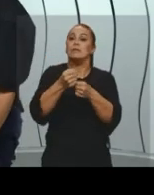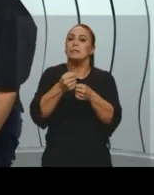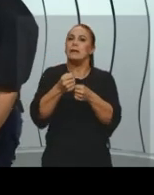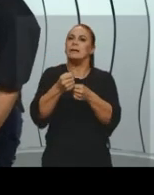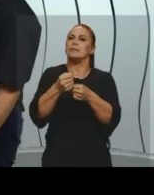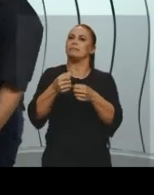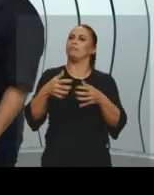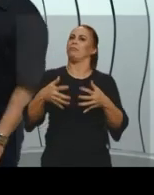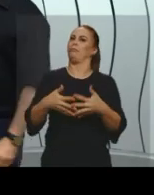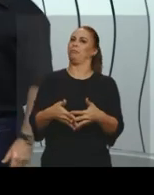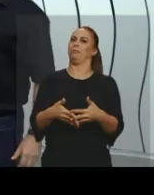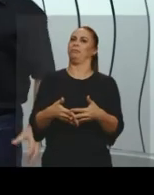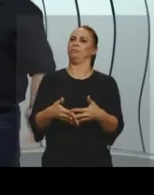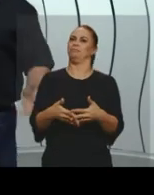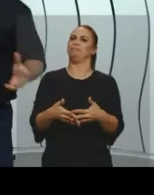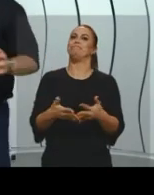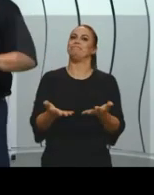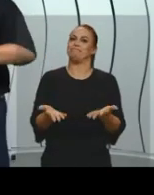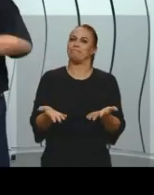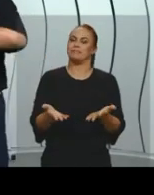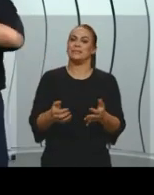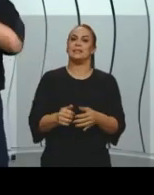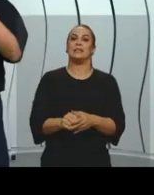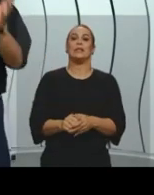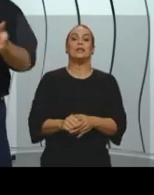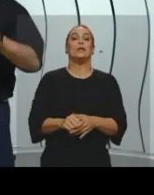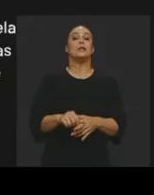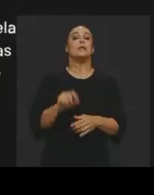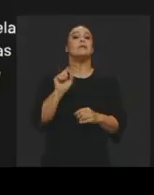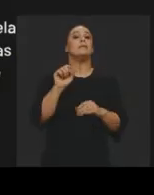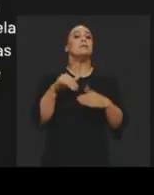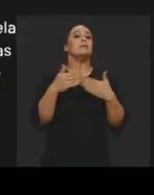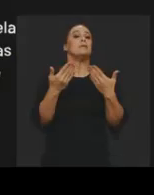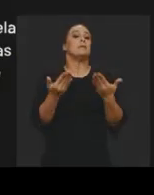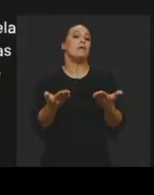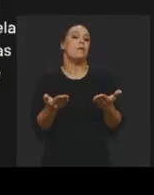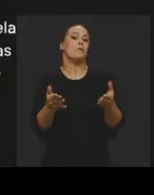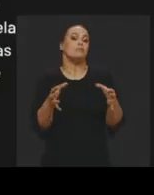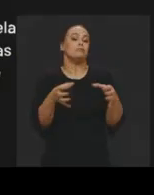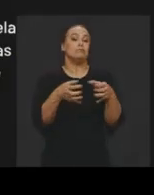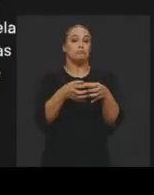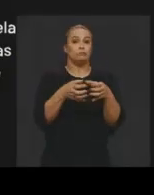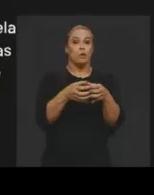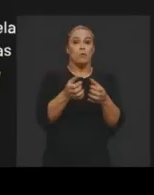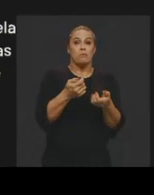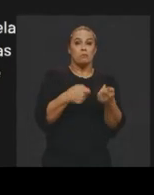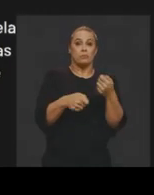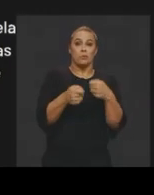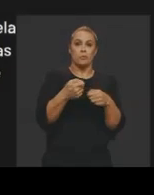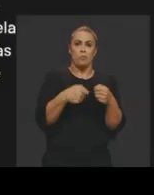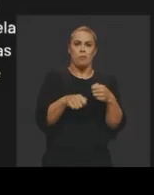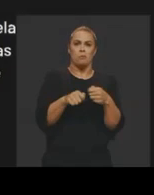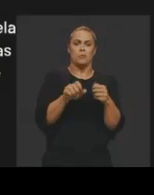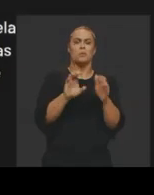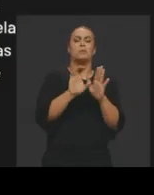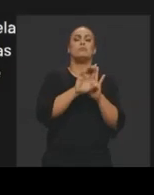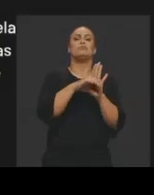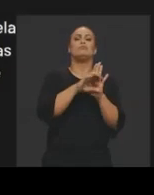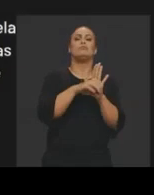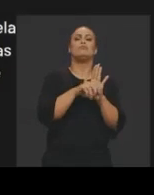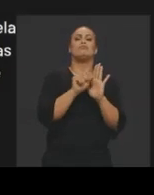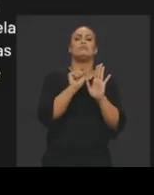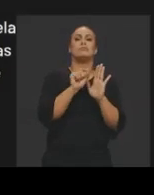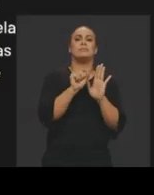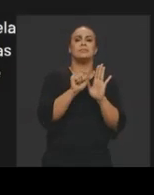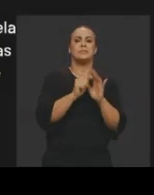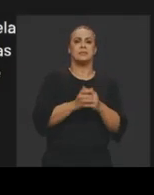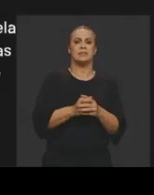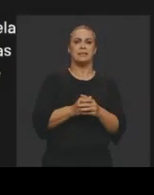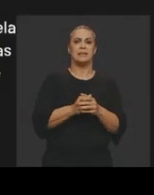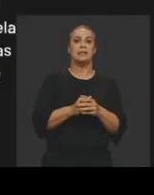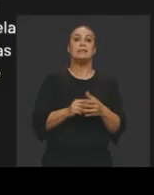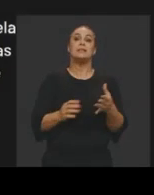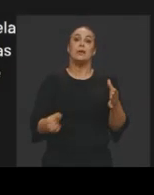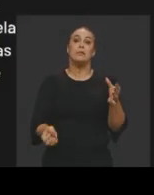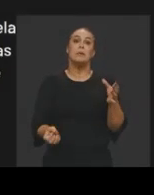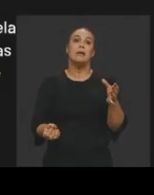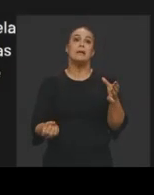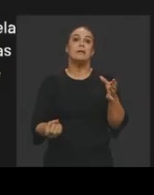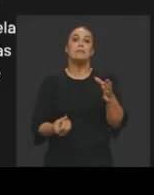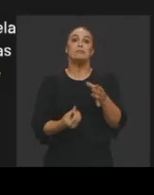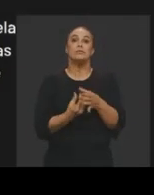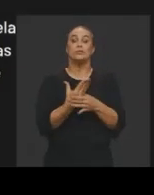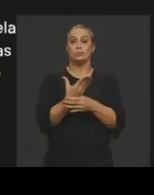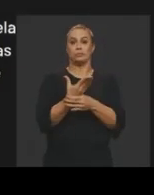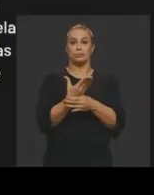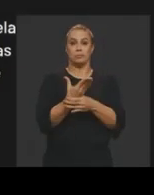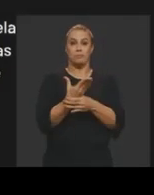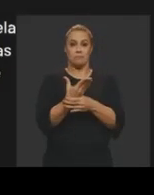Bom, o que são blocos econômicos? Um conceito bem básico dos blocos econômicos. Formação de mercados regionais entre países